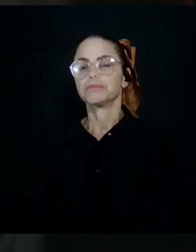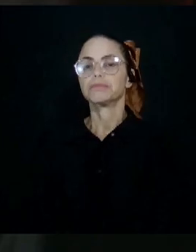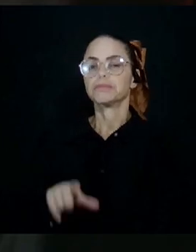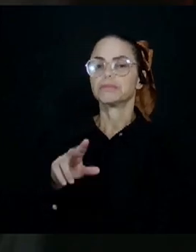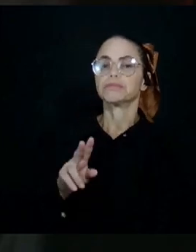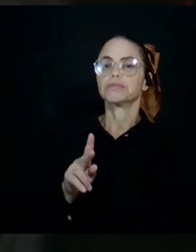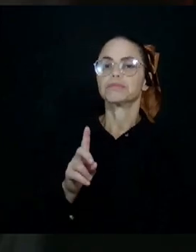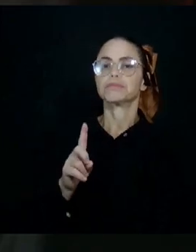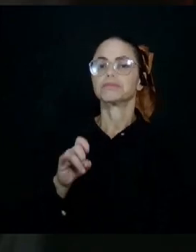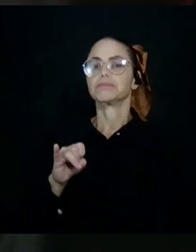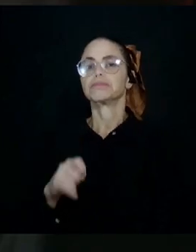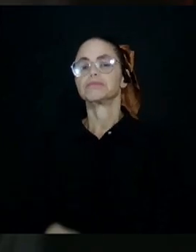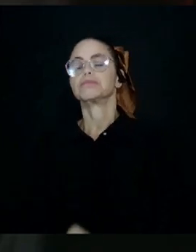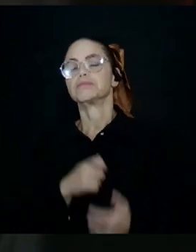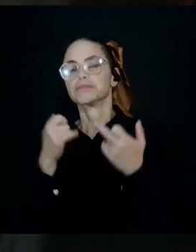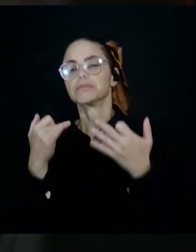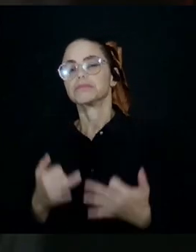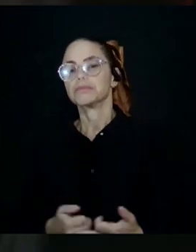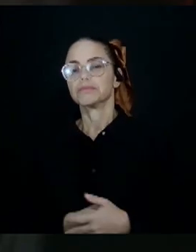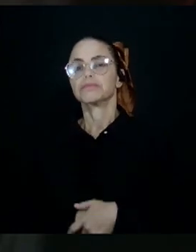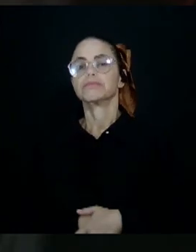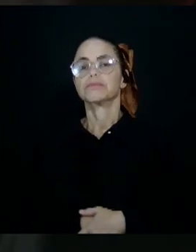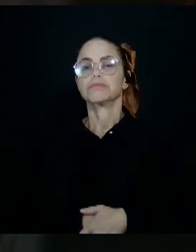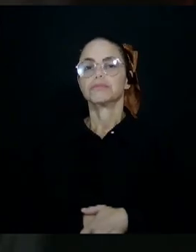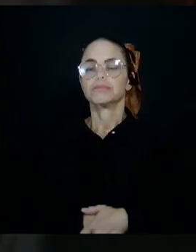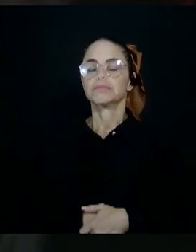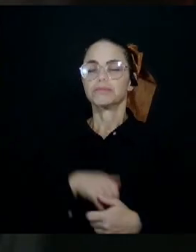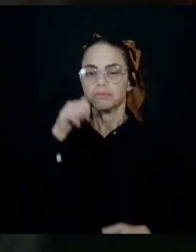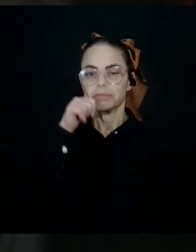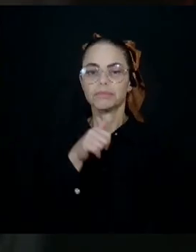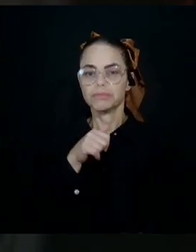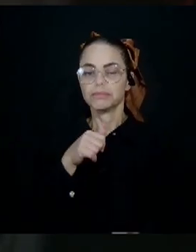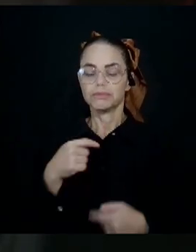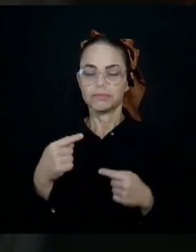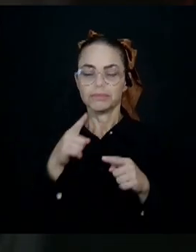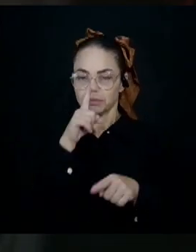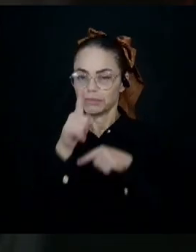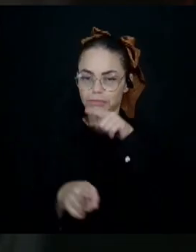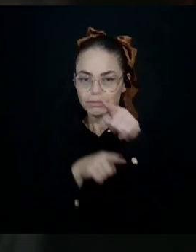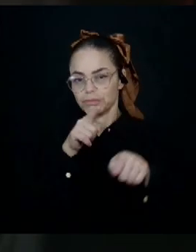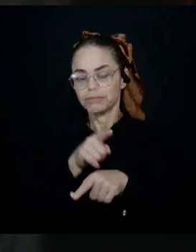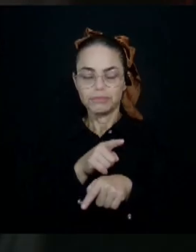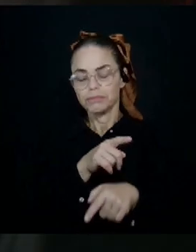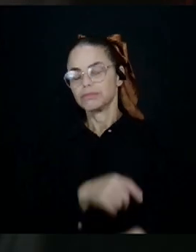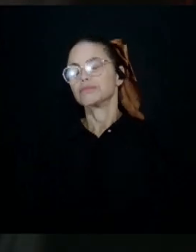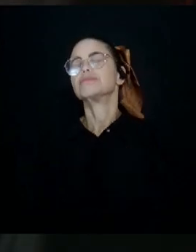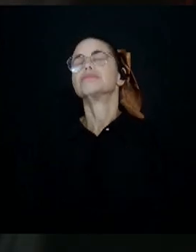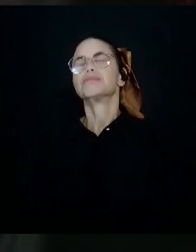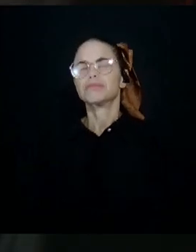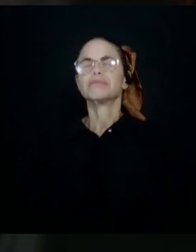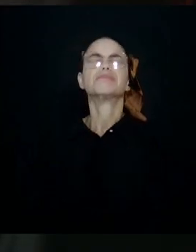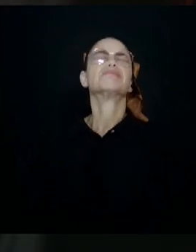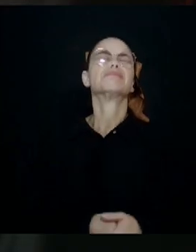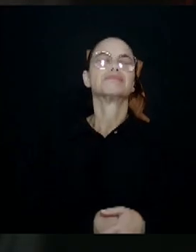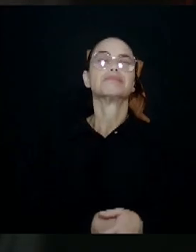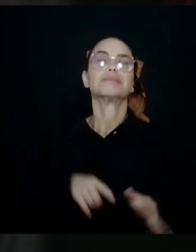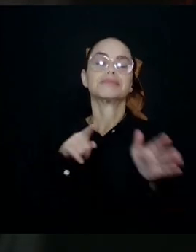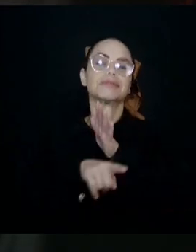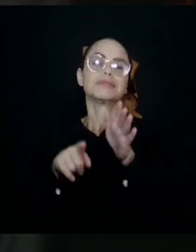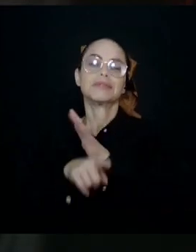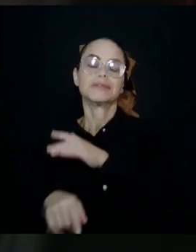falar com a gente sobre essa questão das mulheres, esse julgamento, esse rótulo, esse questionamento de